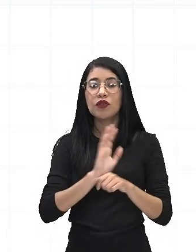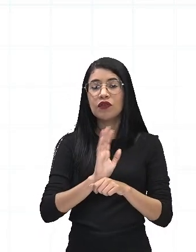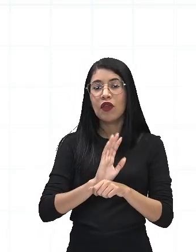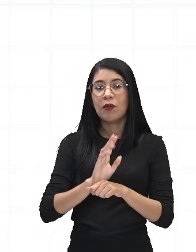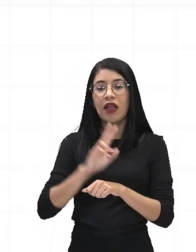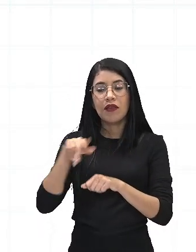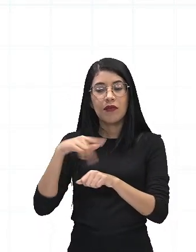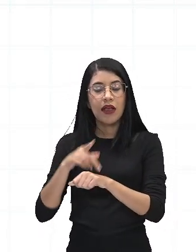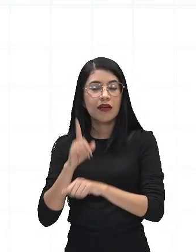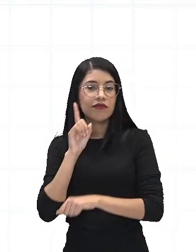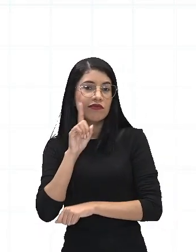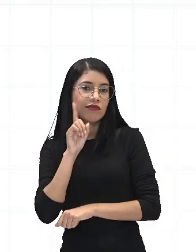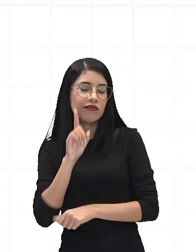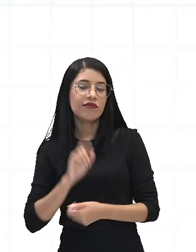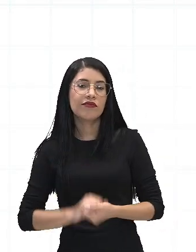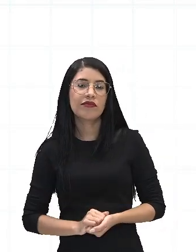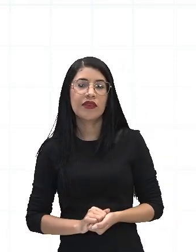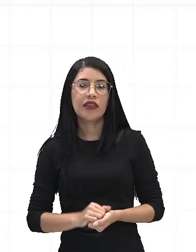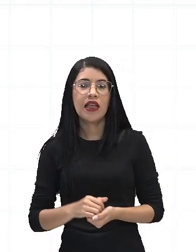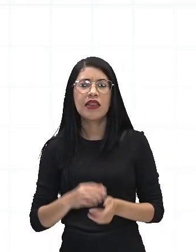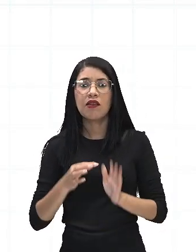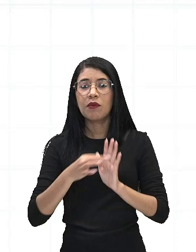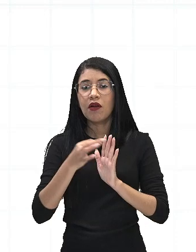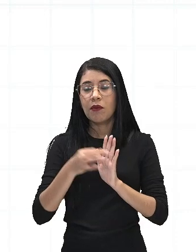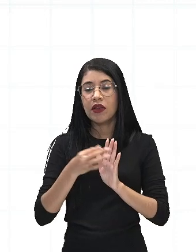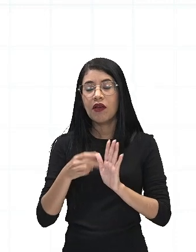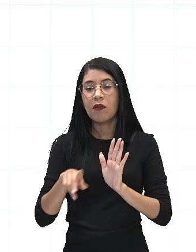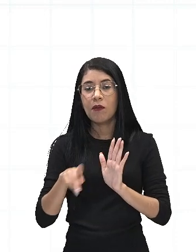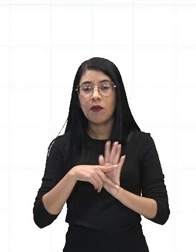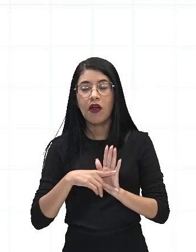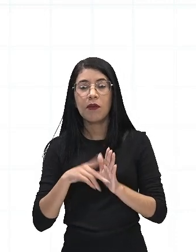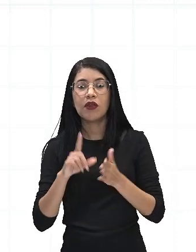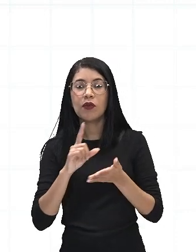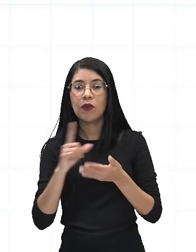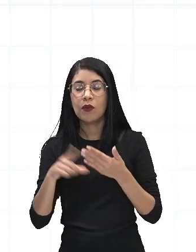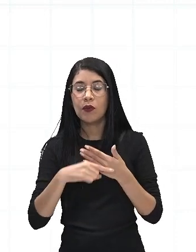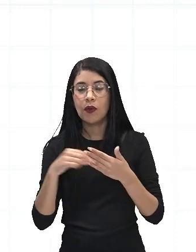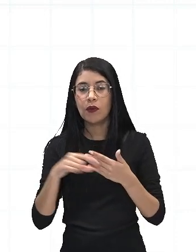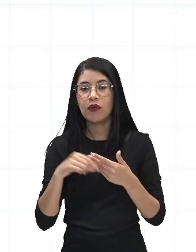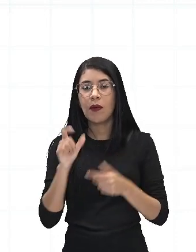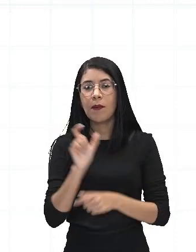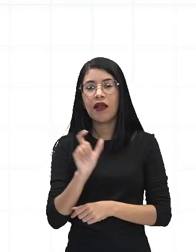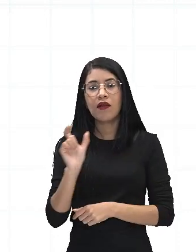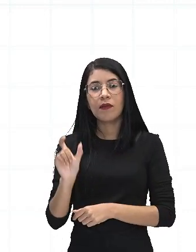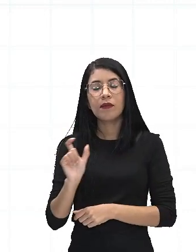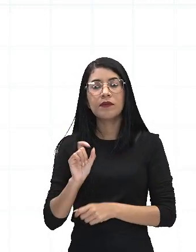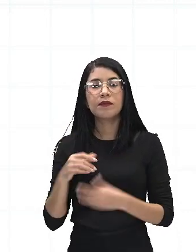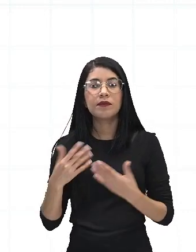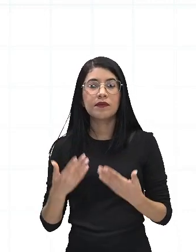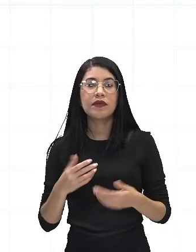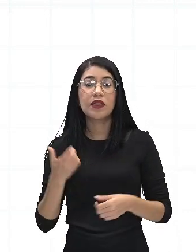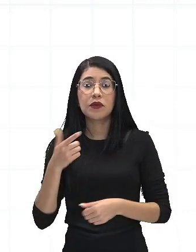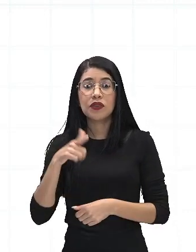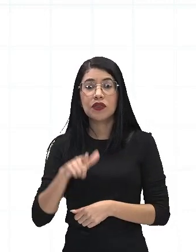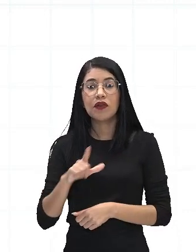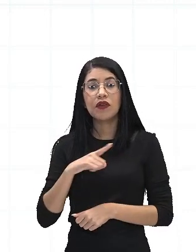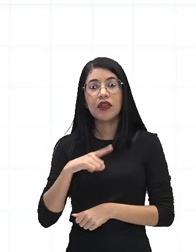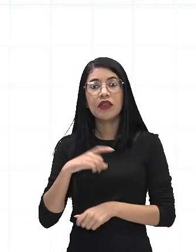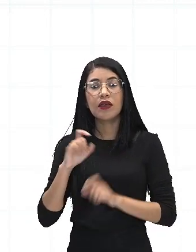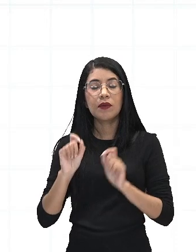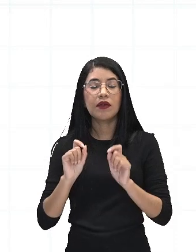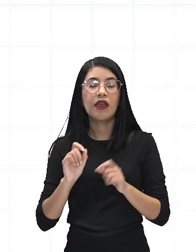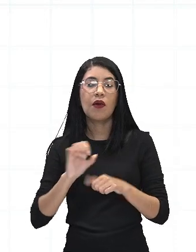que evidenciam a crítica, evidenciam a opinião do autor aqui? Quais são essas palavras? Percebam que, mais uma vez, o